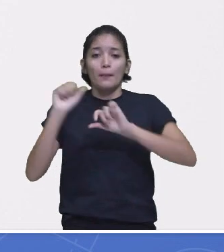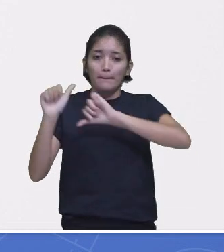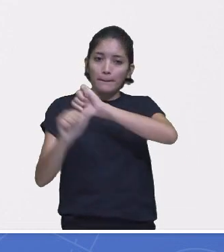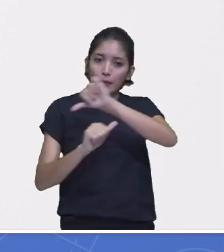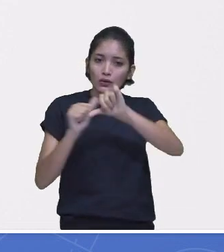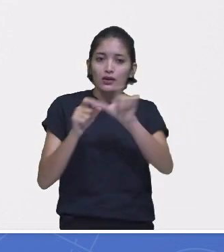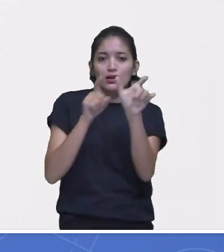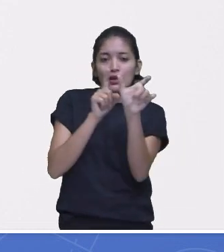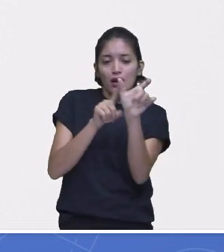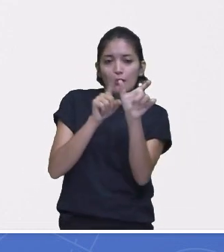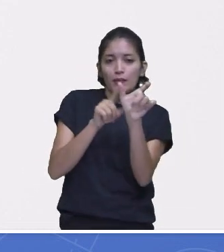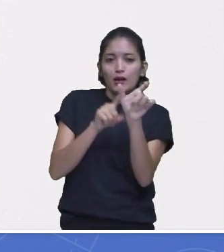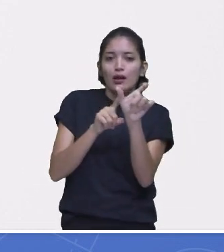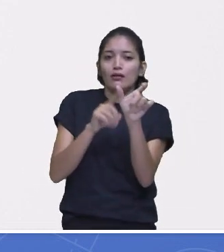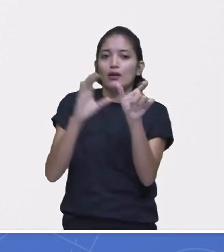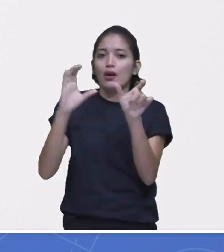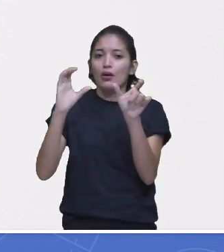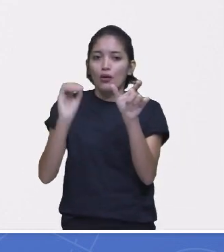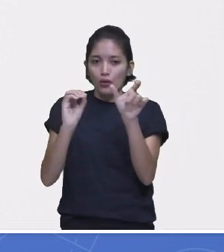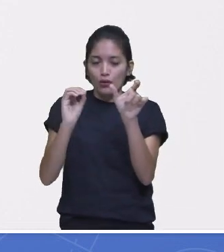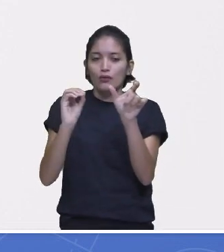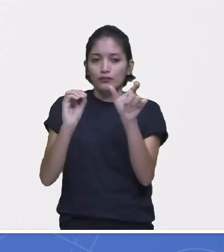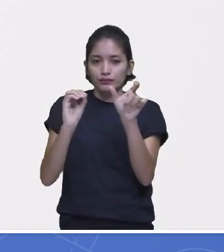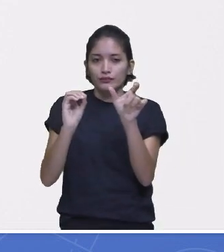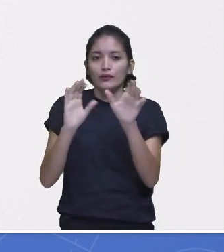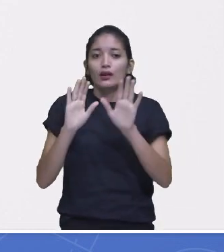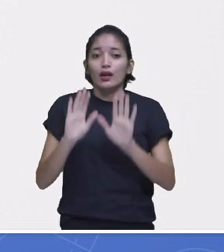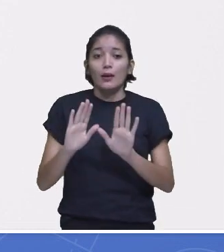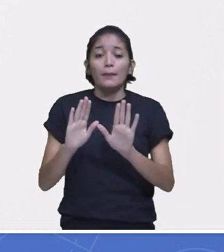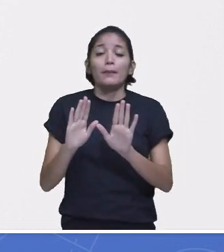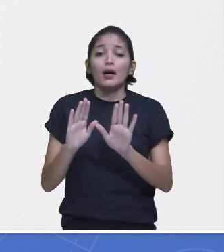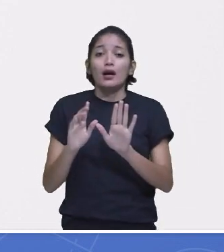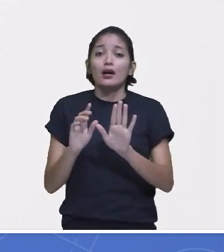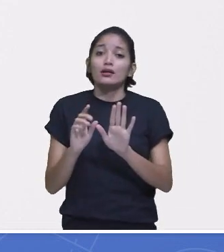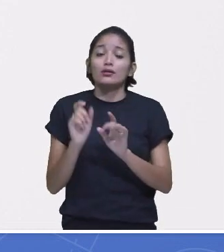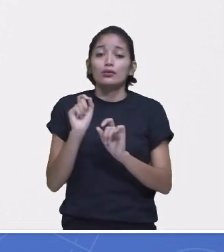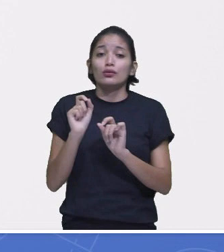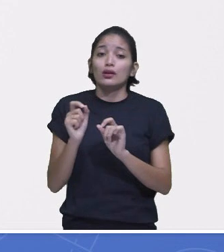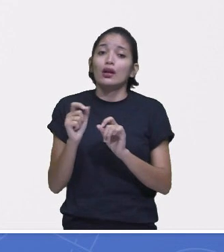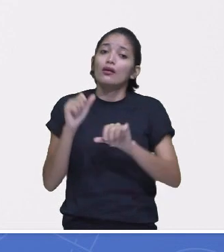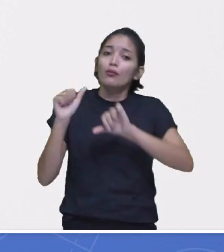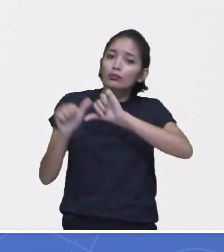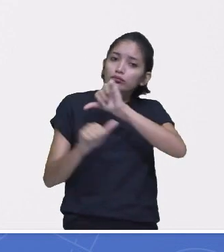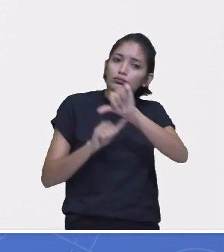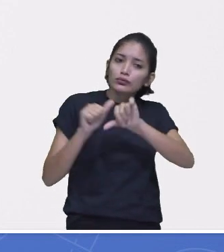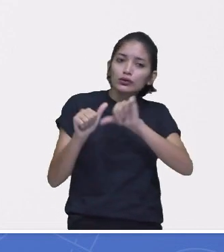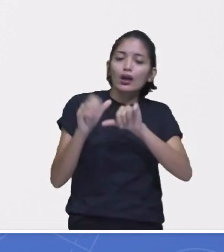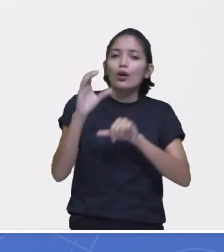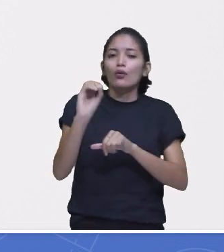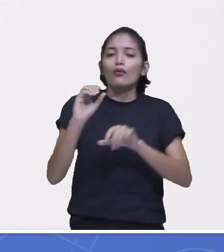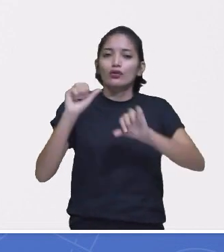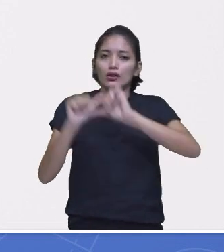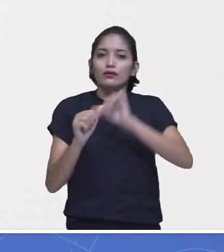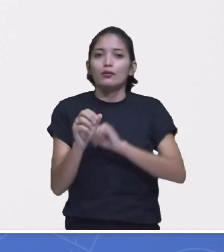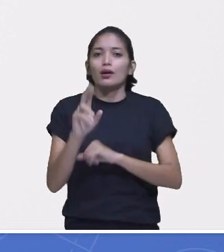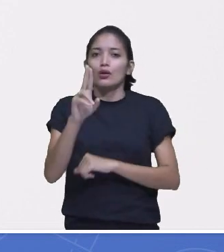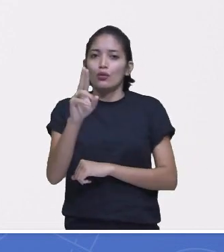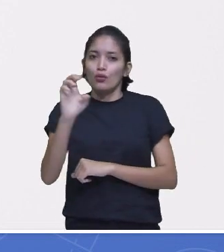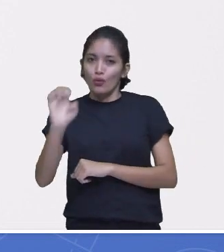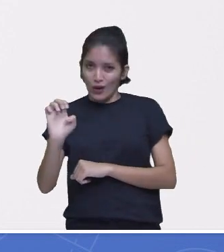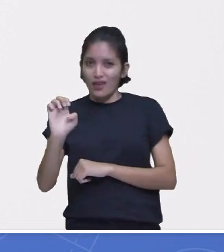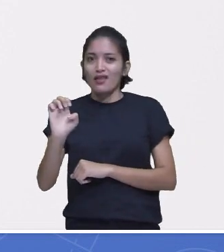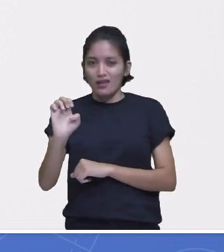do verbo é um O, V-O-L-V. Mas aqui na primeira pessoa, eu vuelvo, esse O virou E,